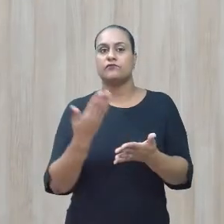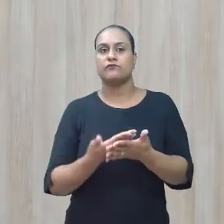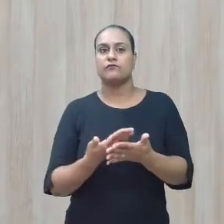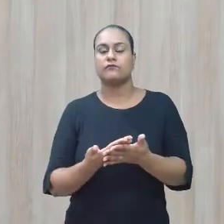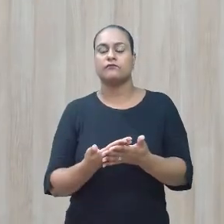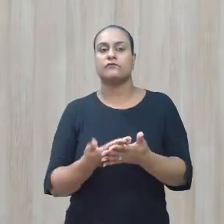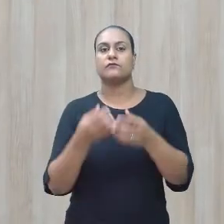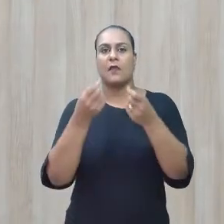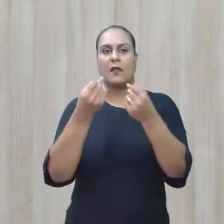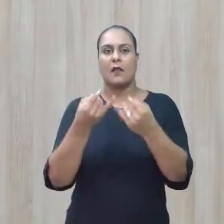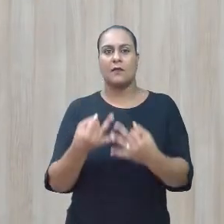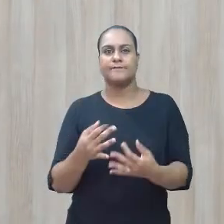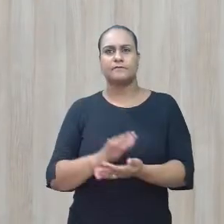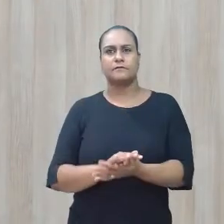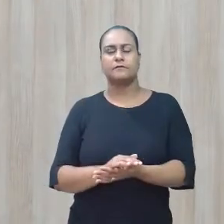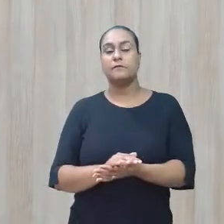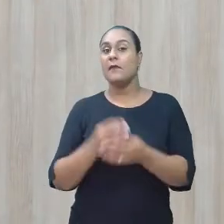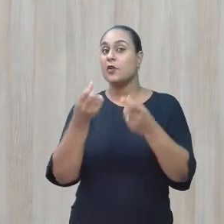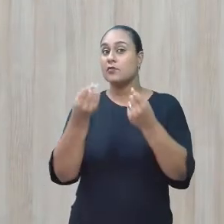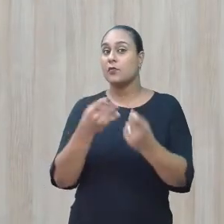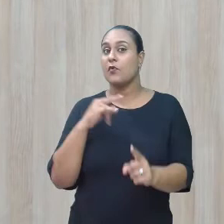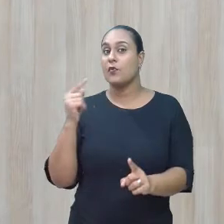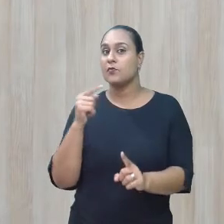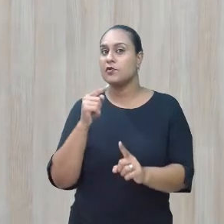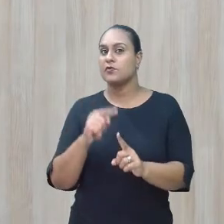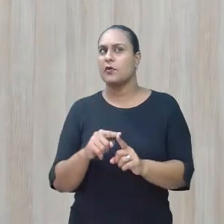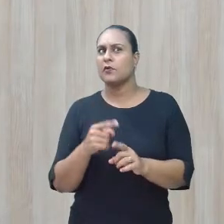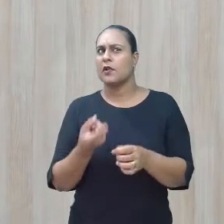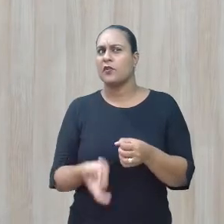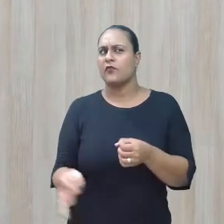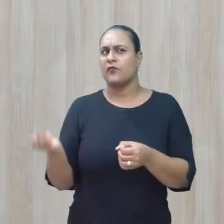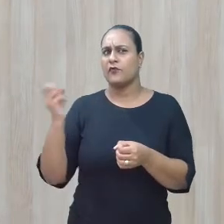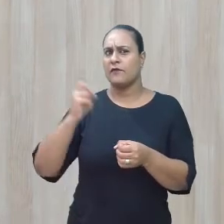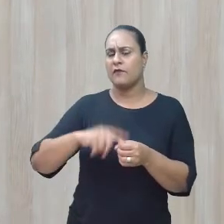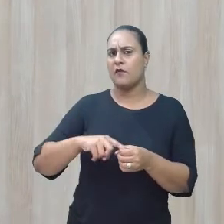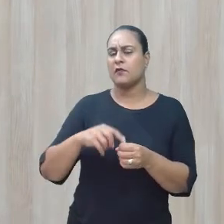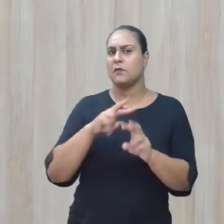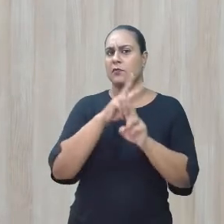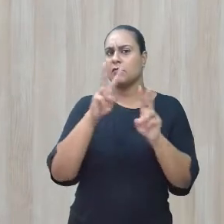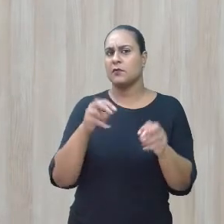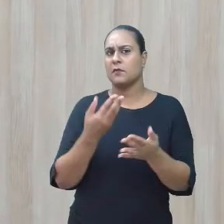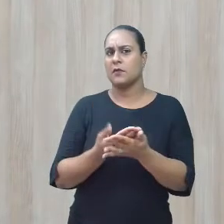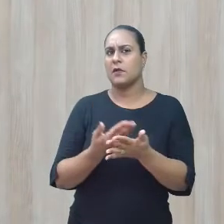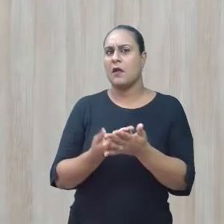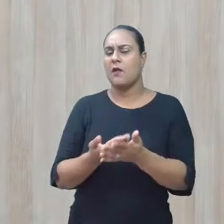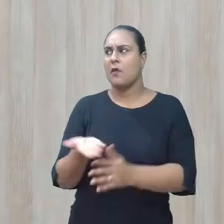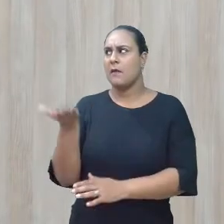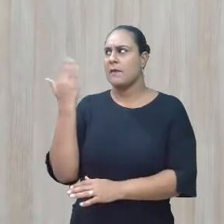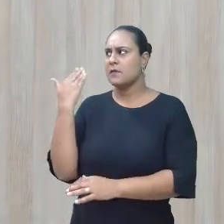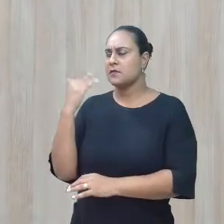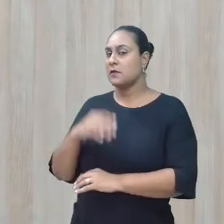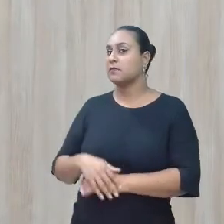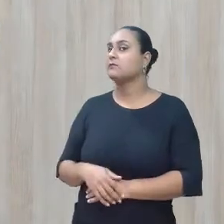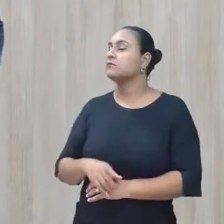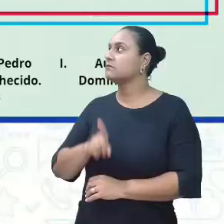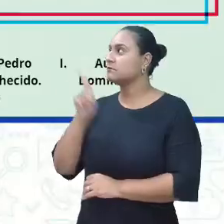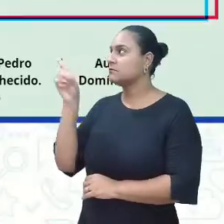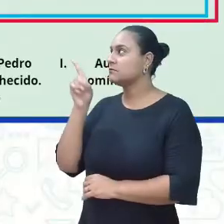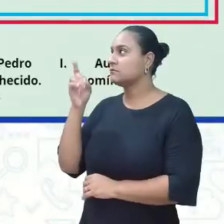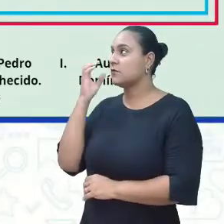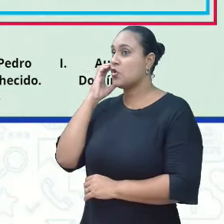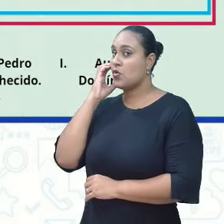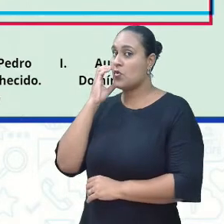aí a gente retoma o que nós discutimos na aula passada, né? Como eu falei para vocês, o Dom Pedro I, que é esse sujeito aqui,